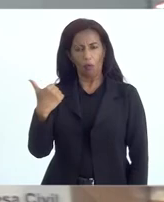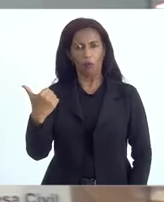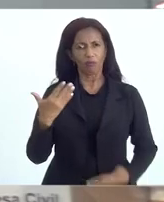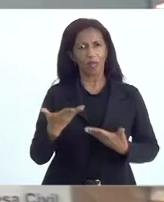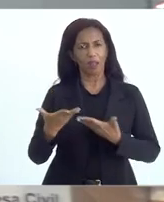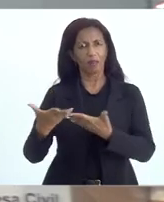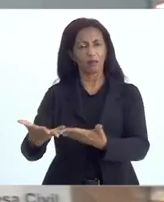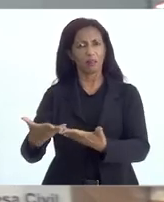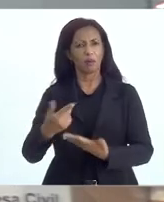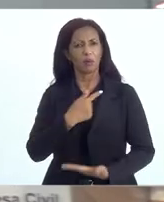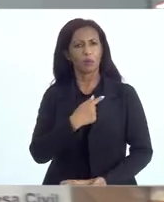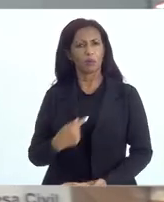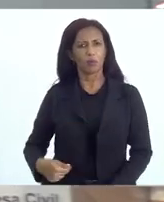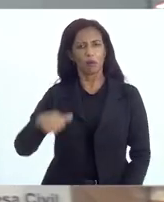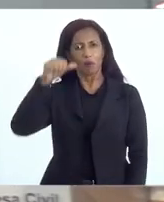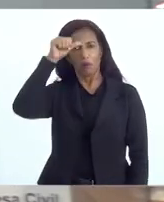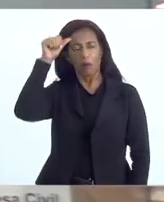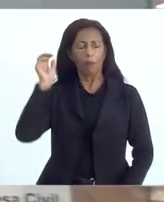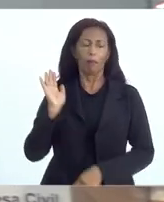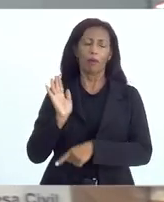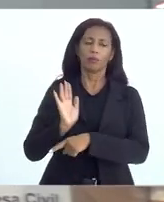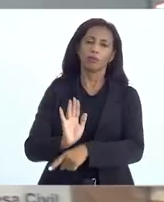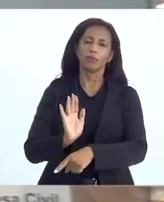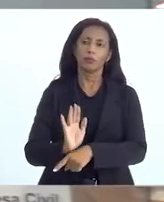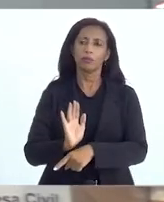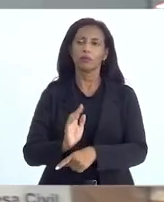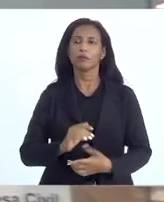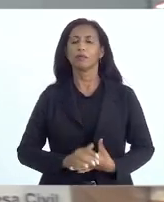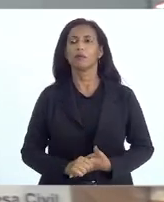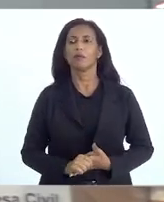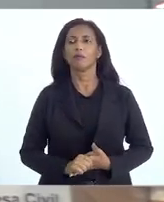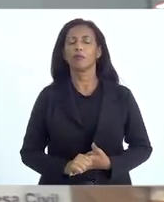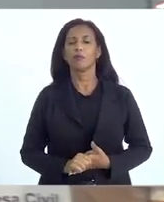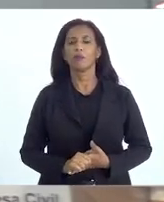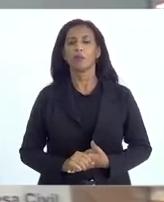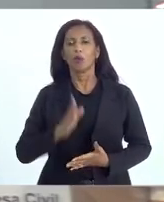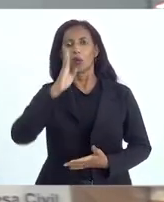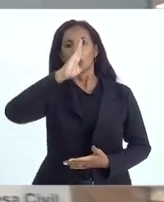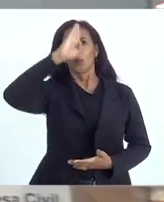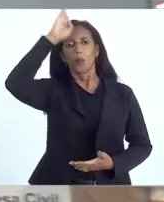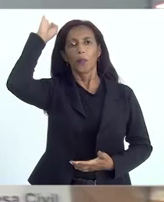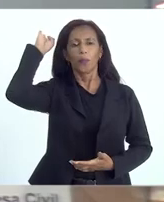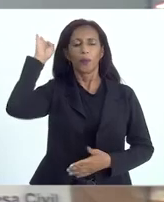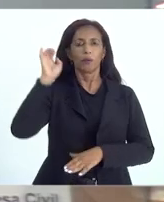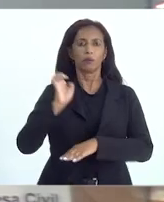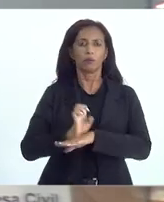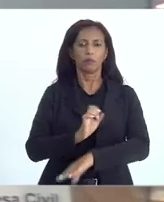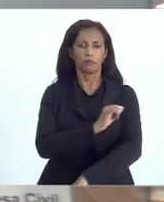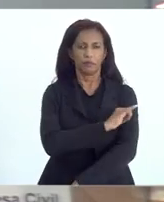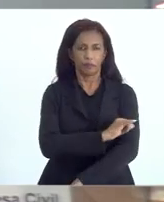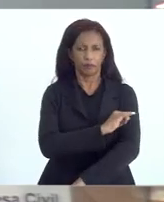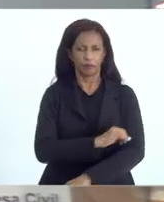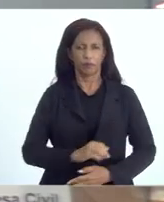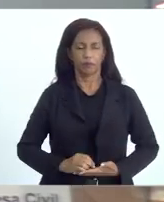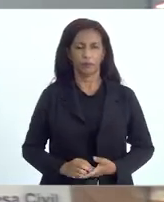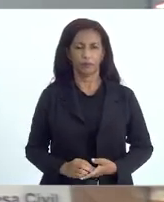Cláudio Castro para ajudá-lo no comando do corpo de bombeiro